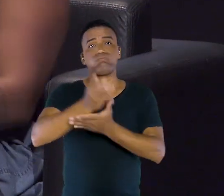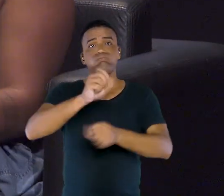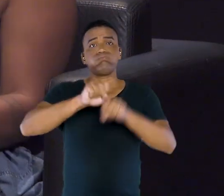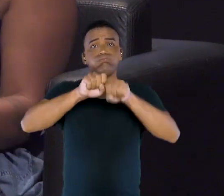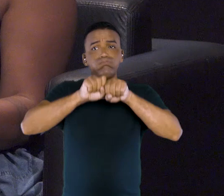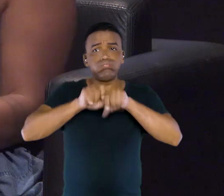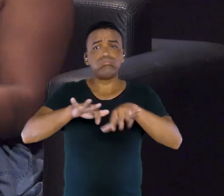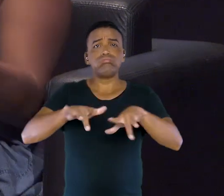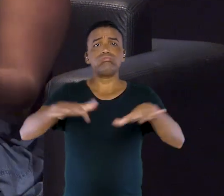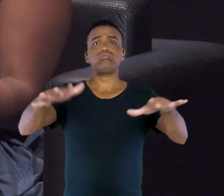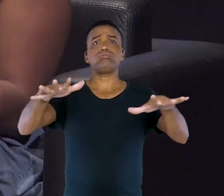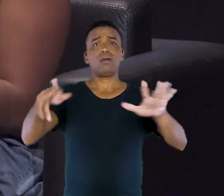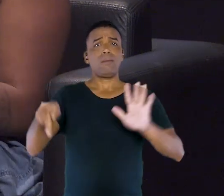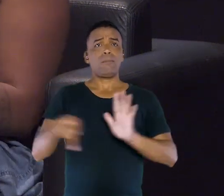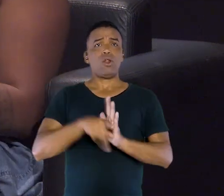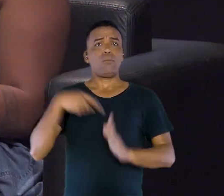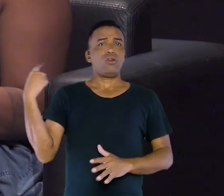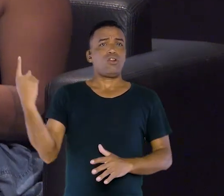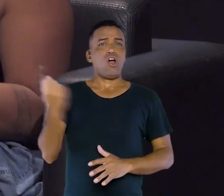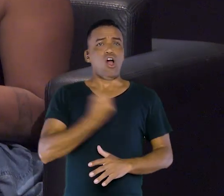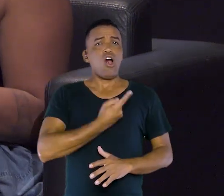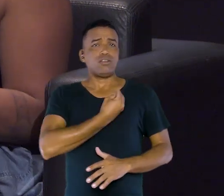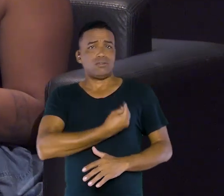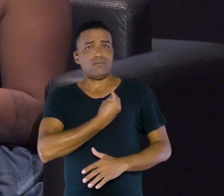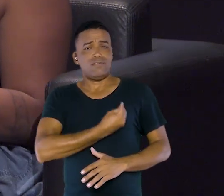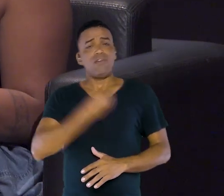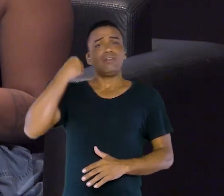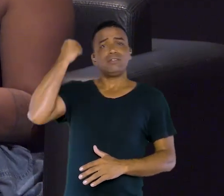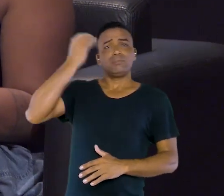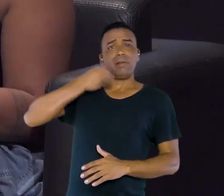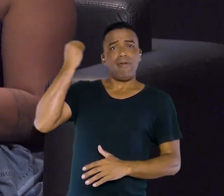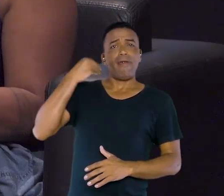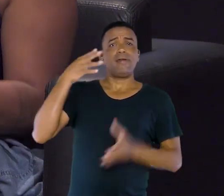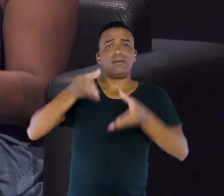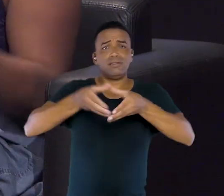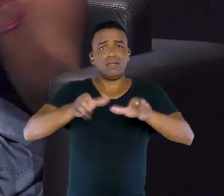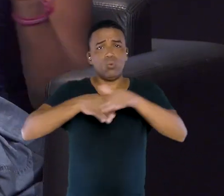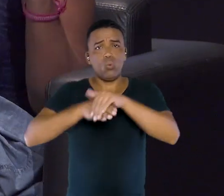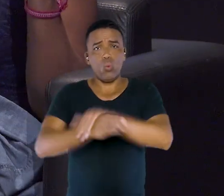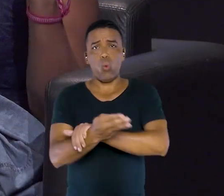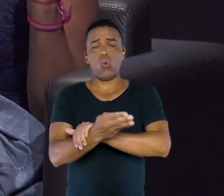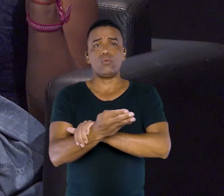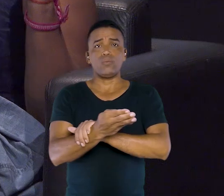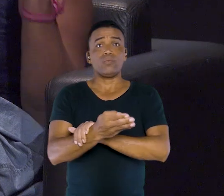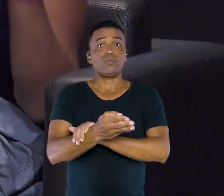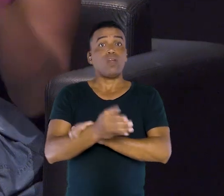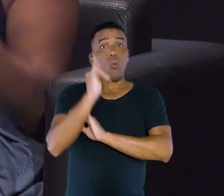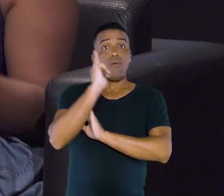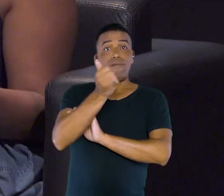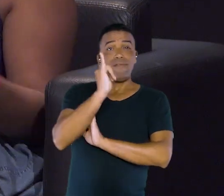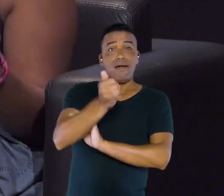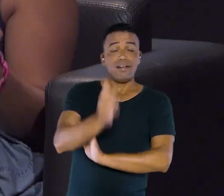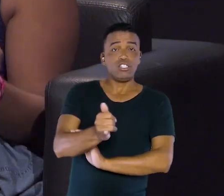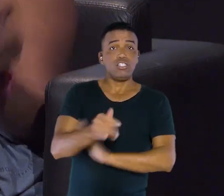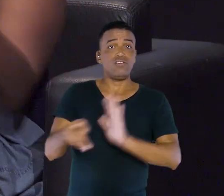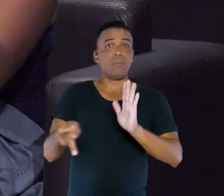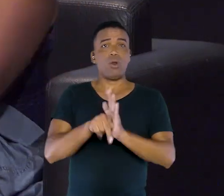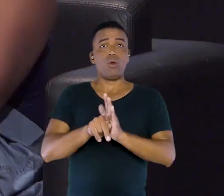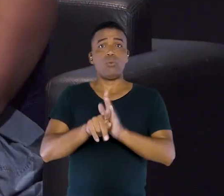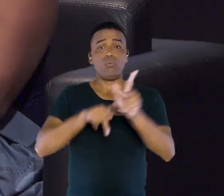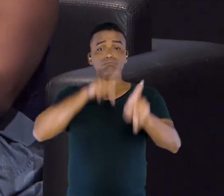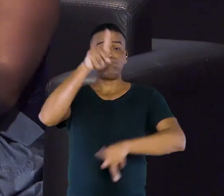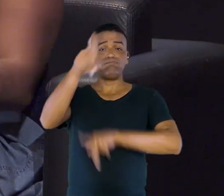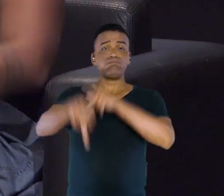continuar fazendo parte da nossa vivência. E isso é uma parte de narrativas de